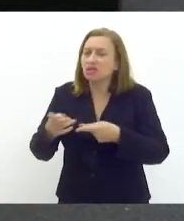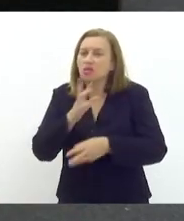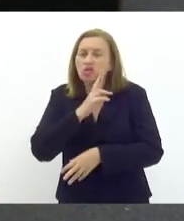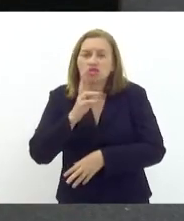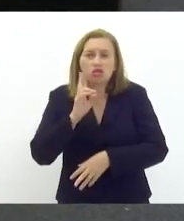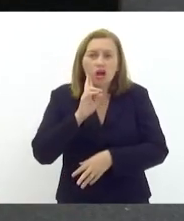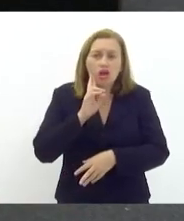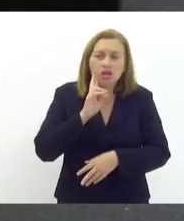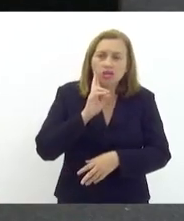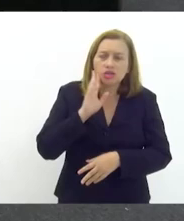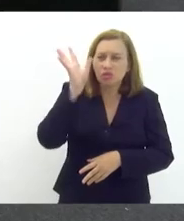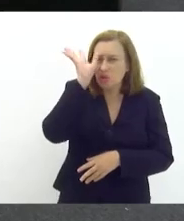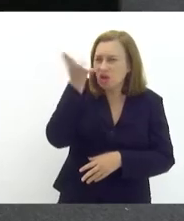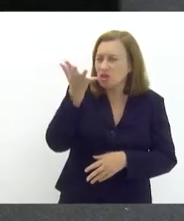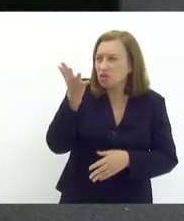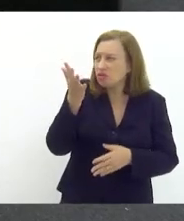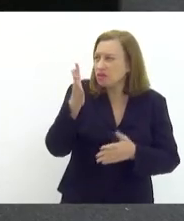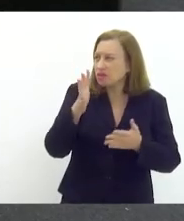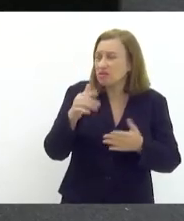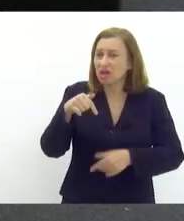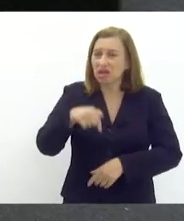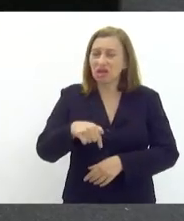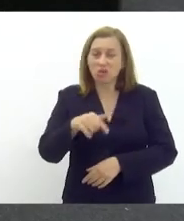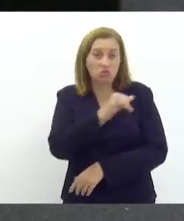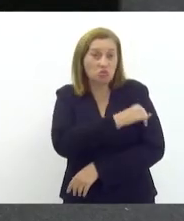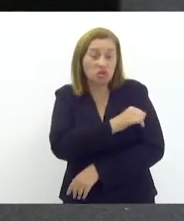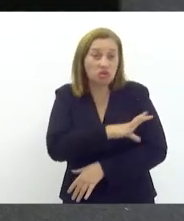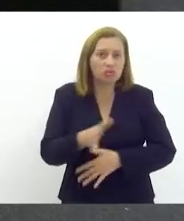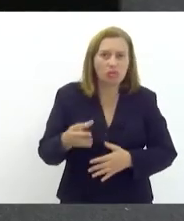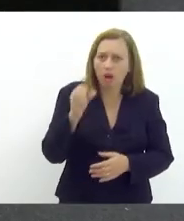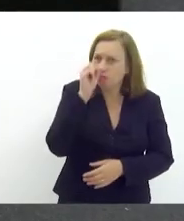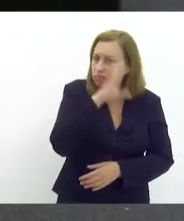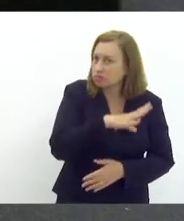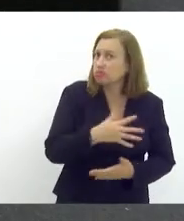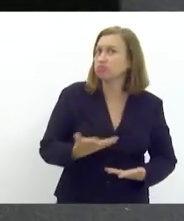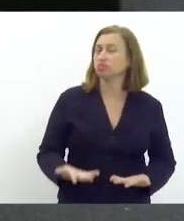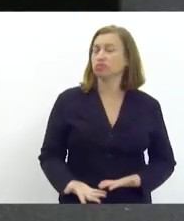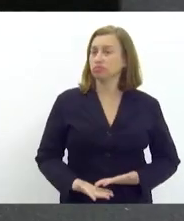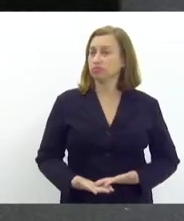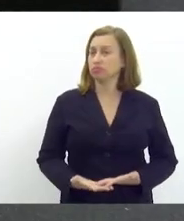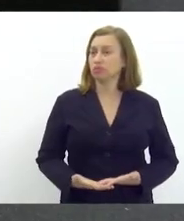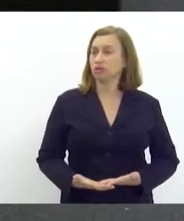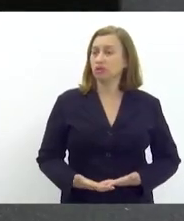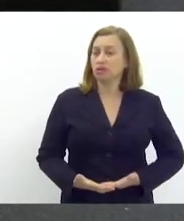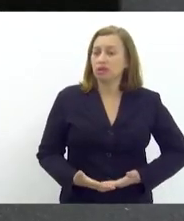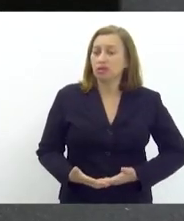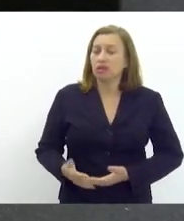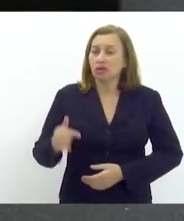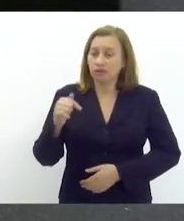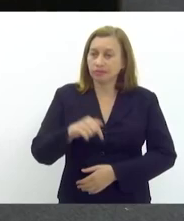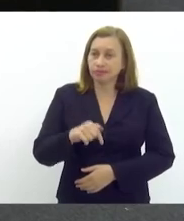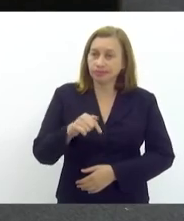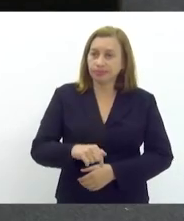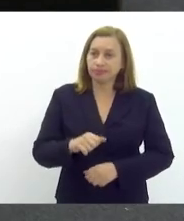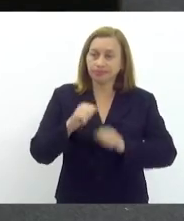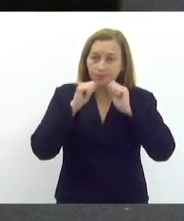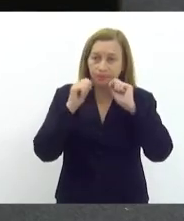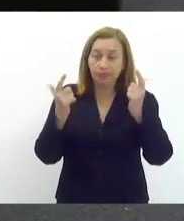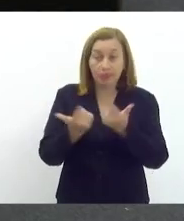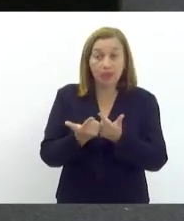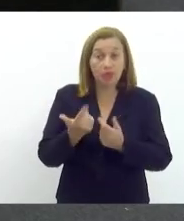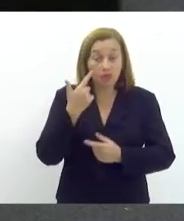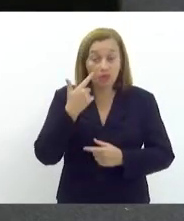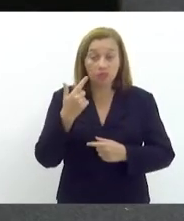enquanto não resolvem nem o do centro do Rio assim um absurdo a gente tem que aqui na Assembleia dá conta dessa política